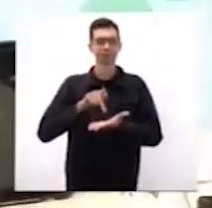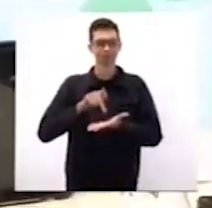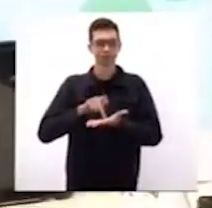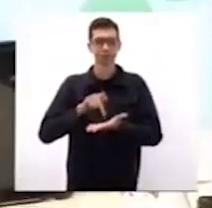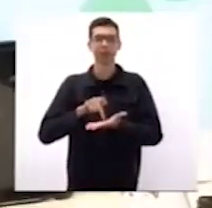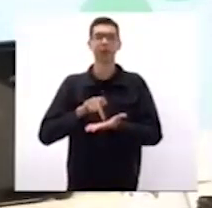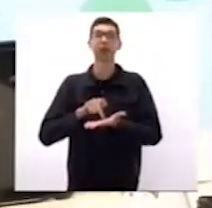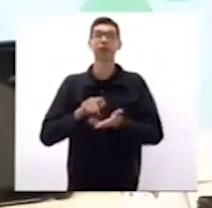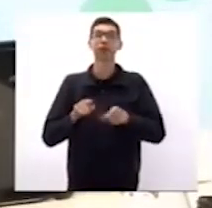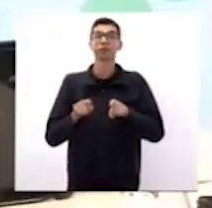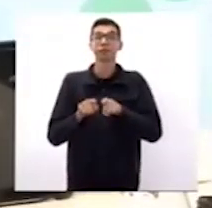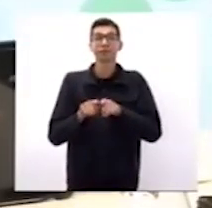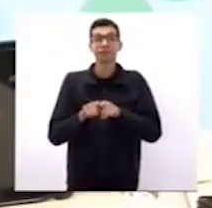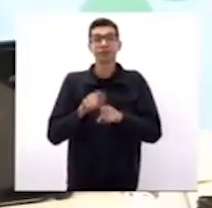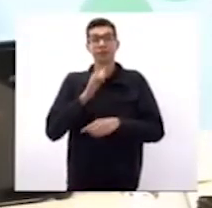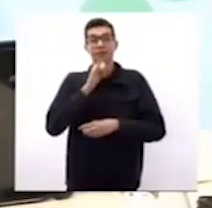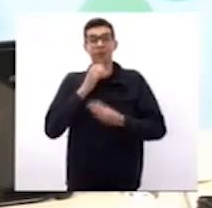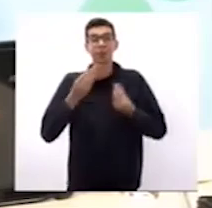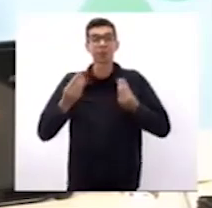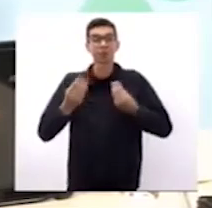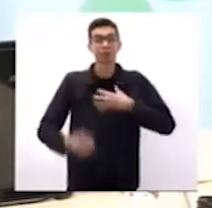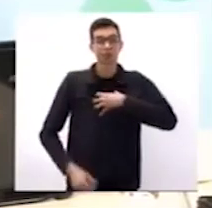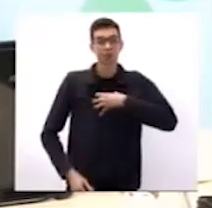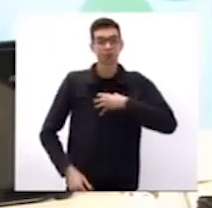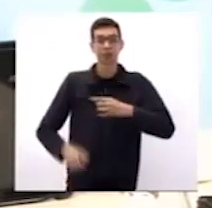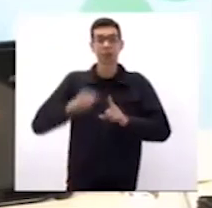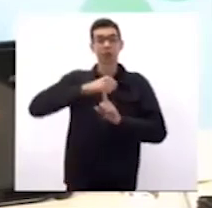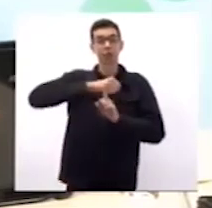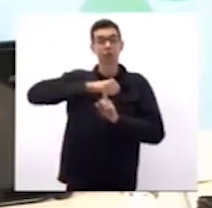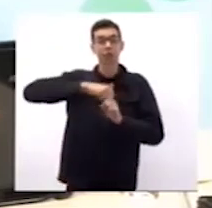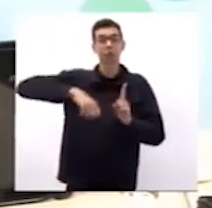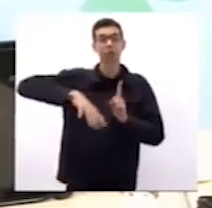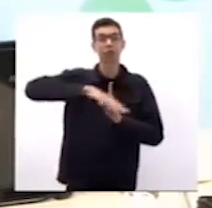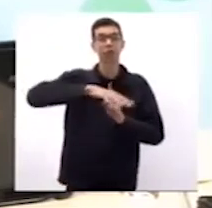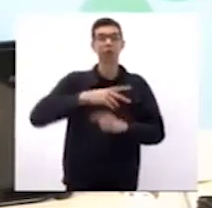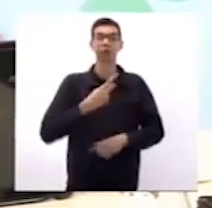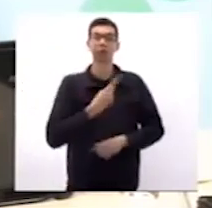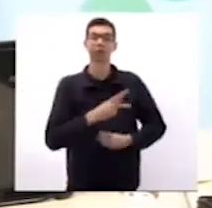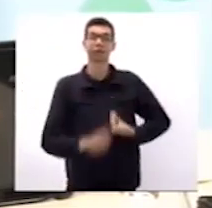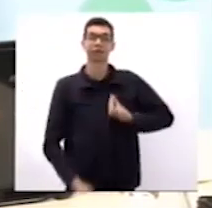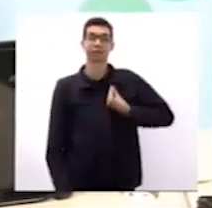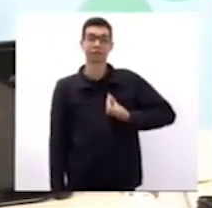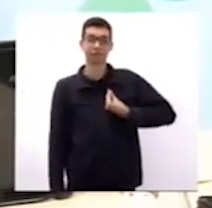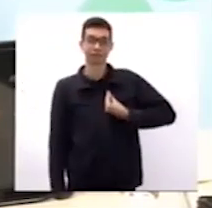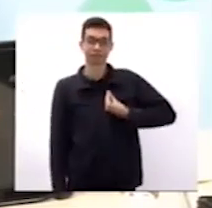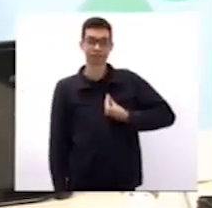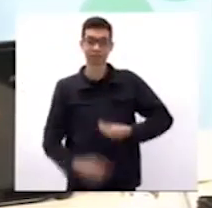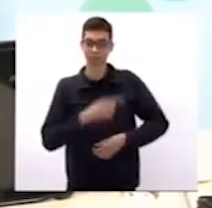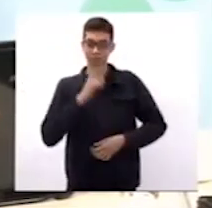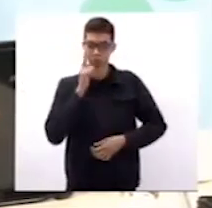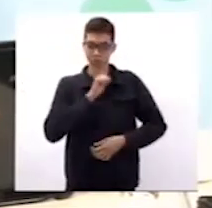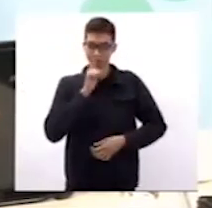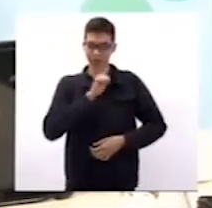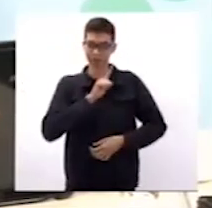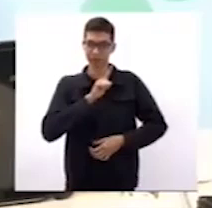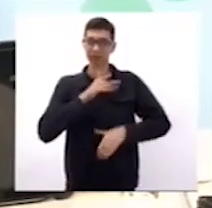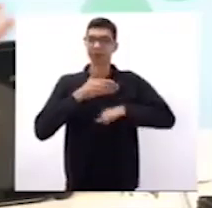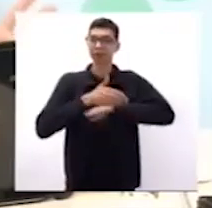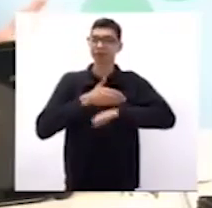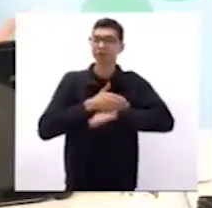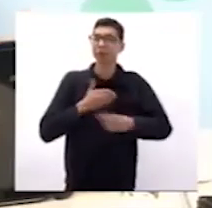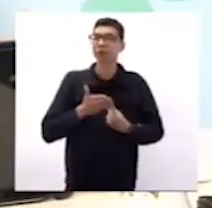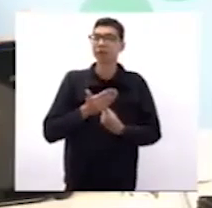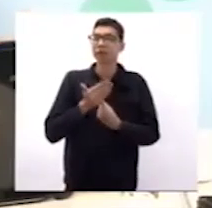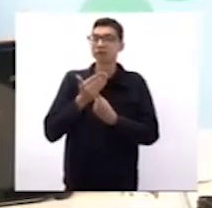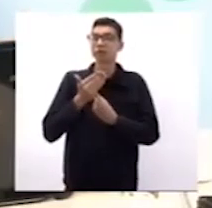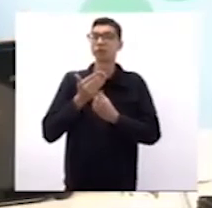que situação social ele se encontra, né? Que acesso ele tem à tecnologia ou não. Então, é muito importante a